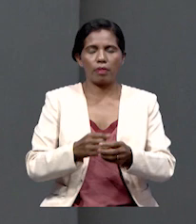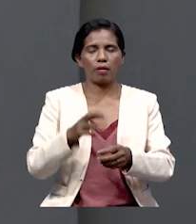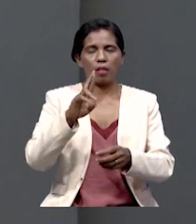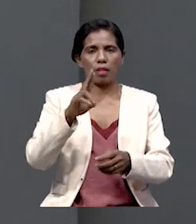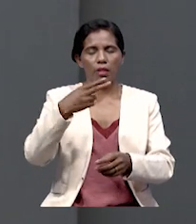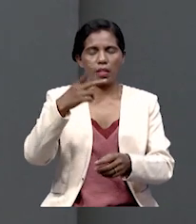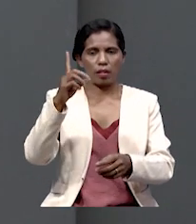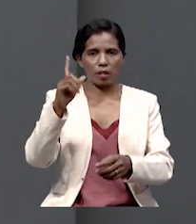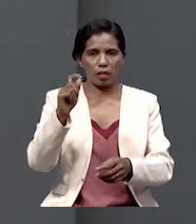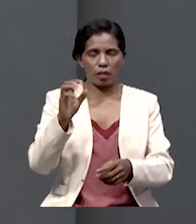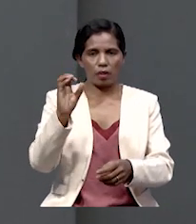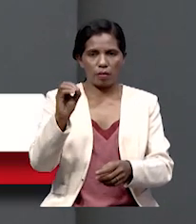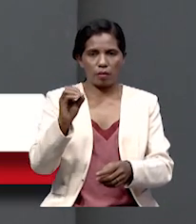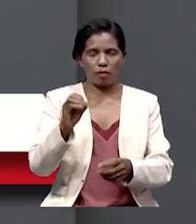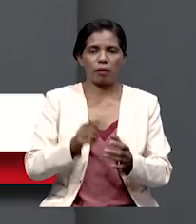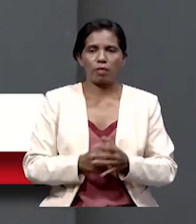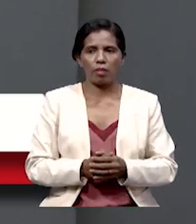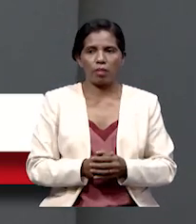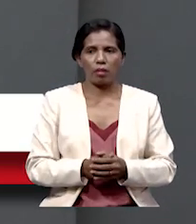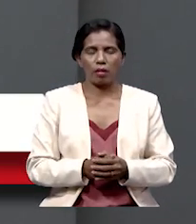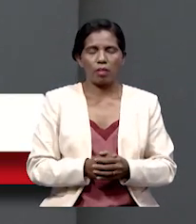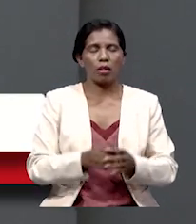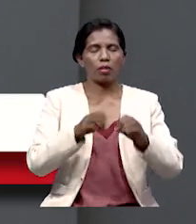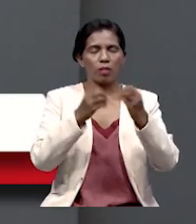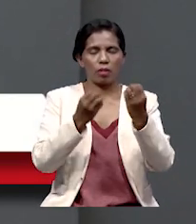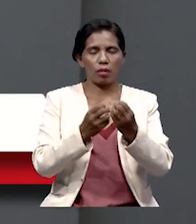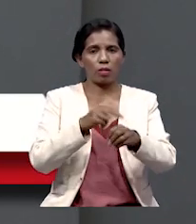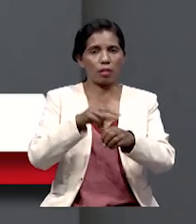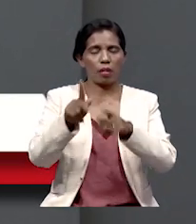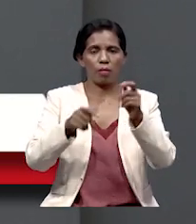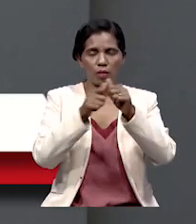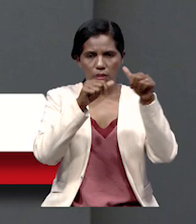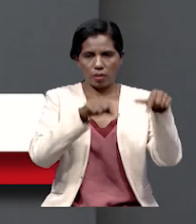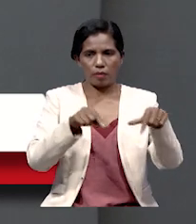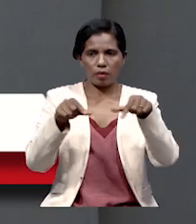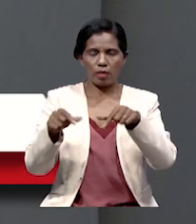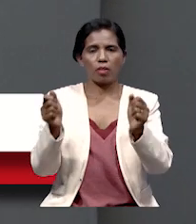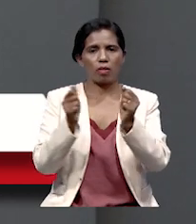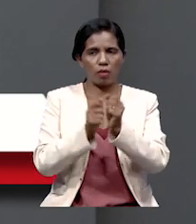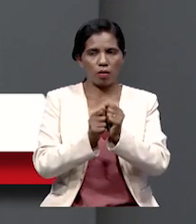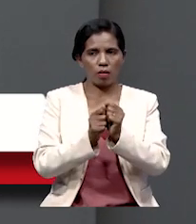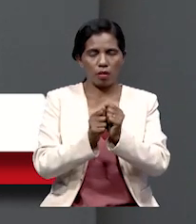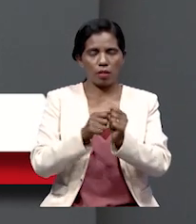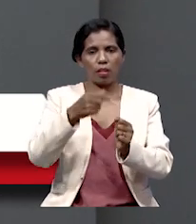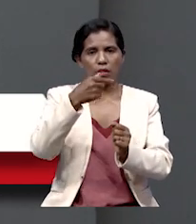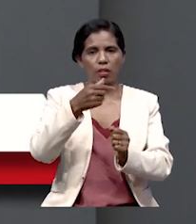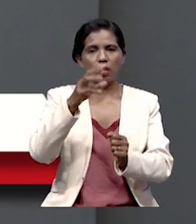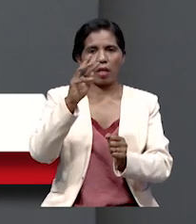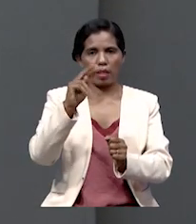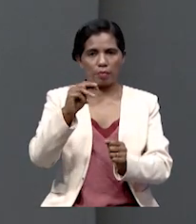RHTO, Raisa Domi Timoruan, Organisasi Nasional Hemo Deficiensia, ho GMA,